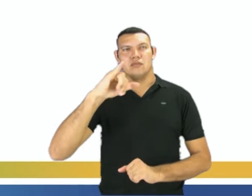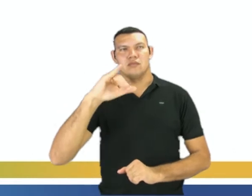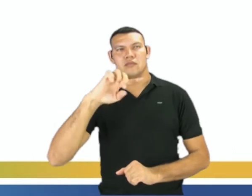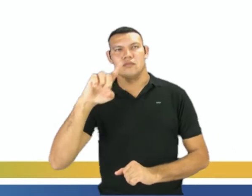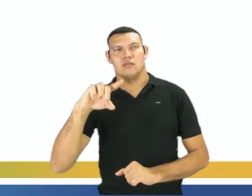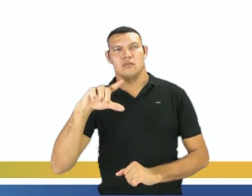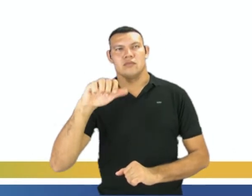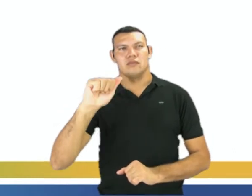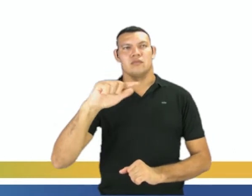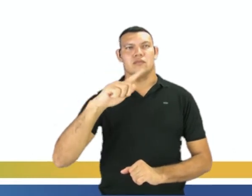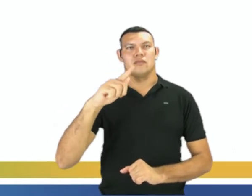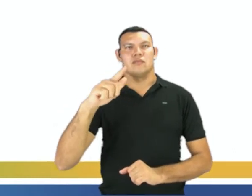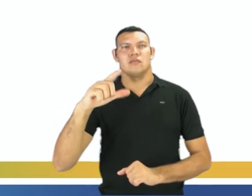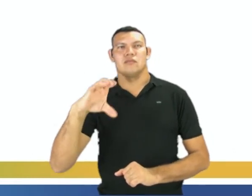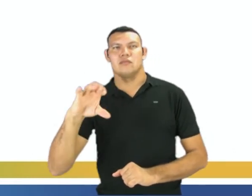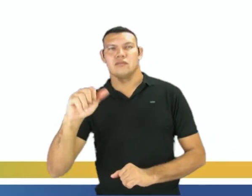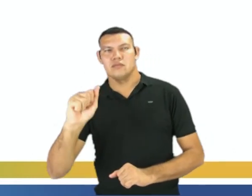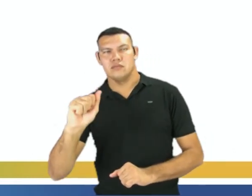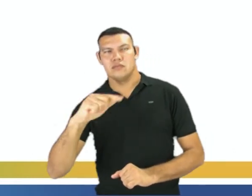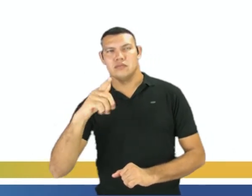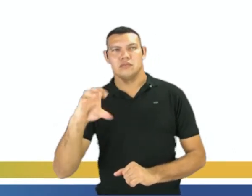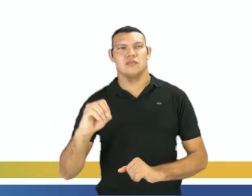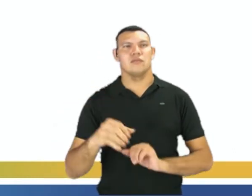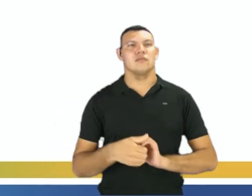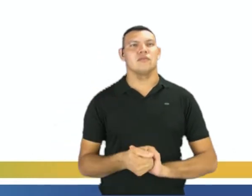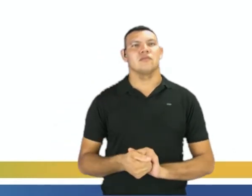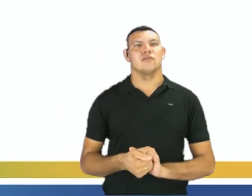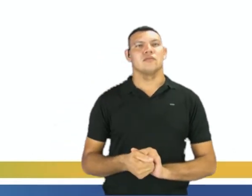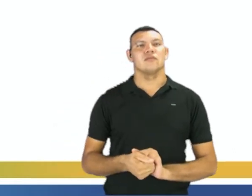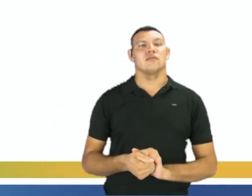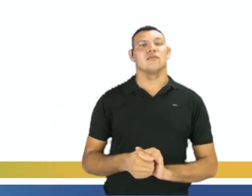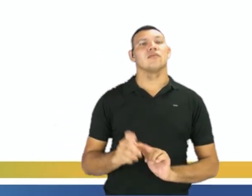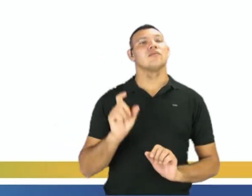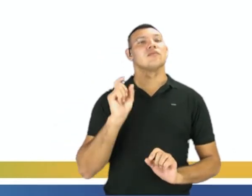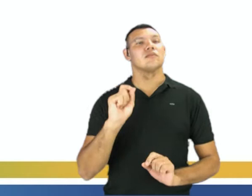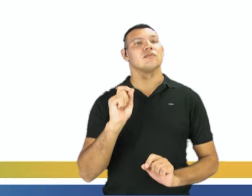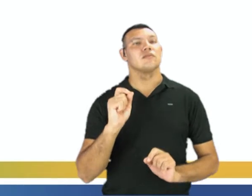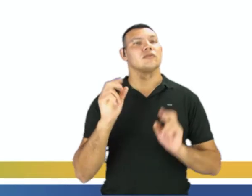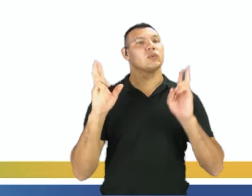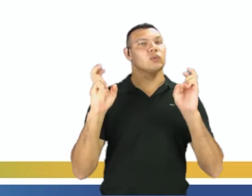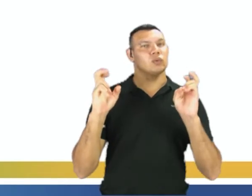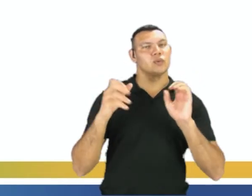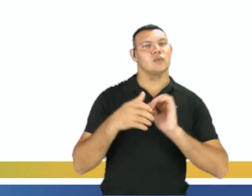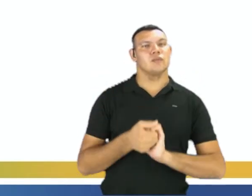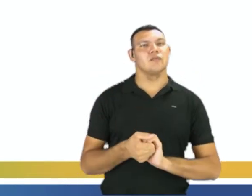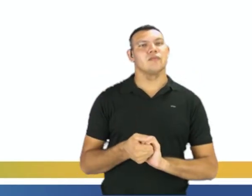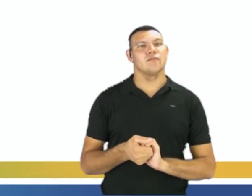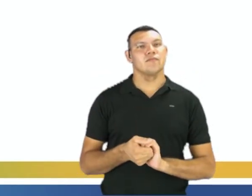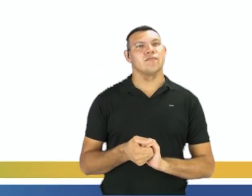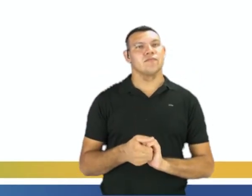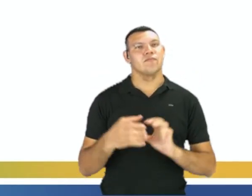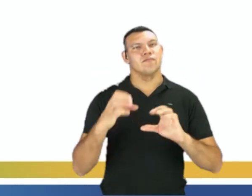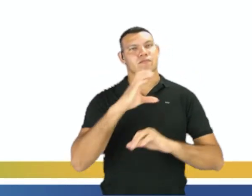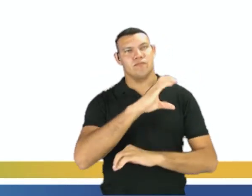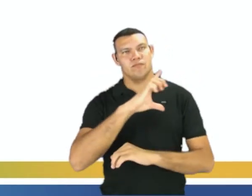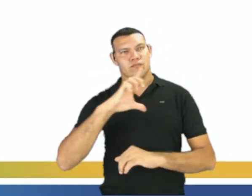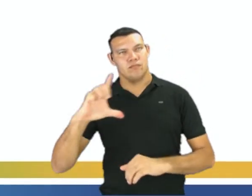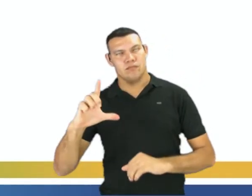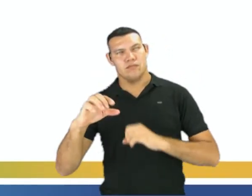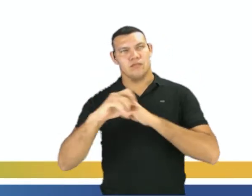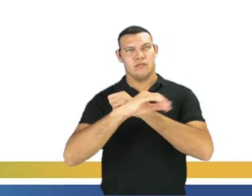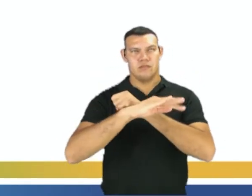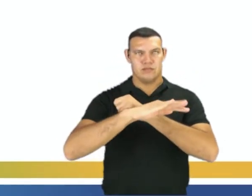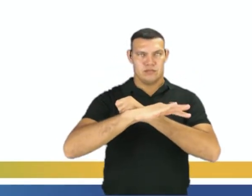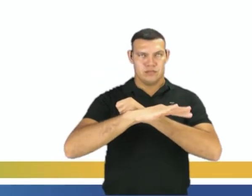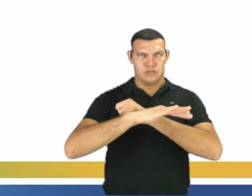aqui ionização. Então, toda vez que a gente fala de ionização, a gente pode estar falando sobre as substâncias classificadas como